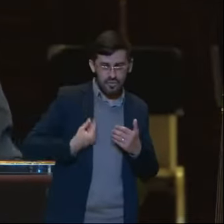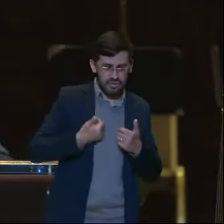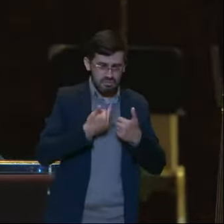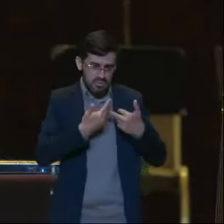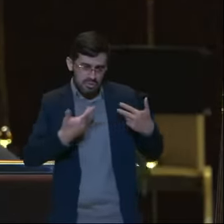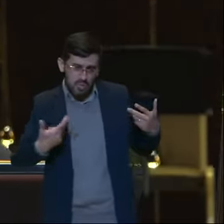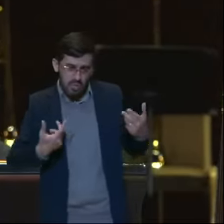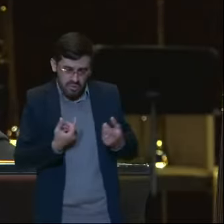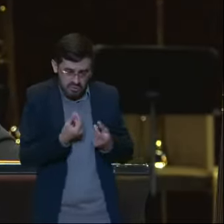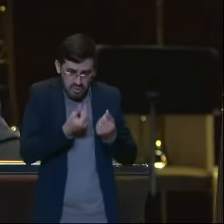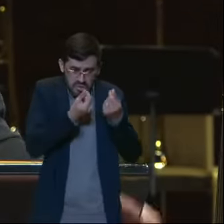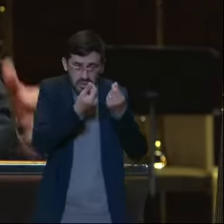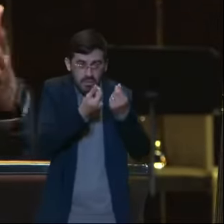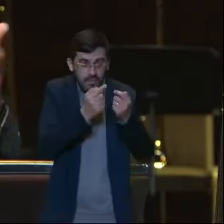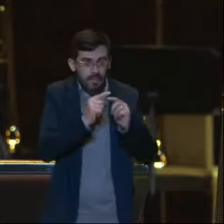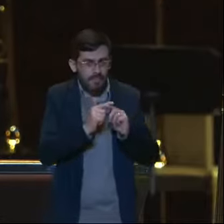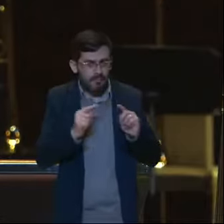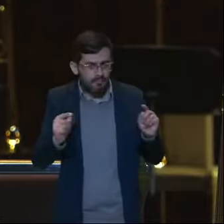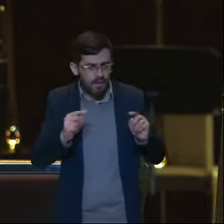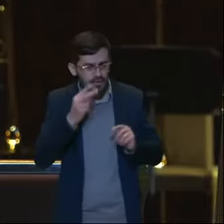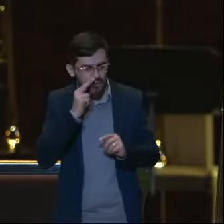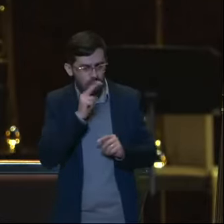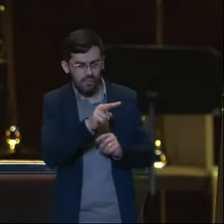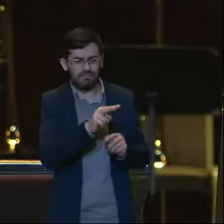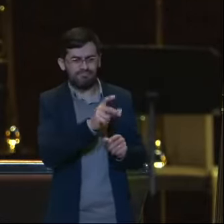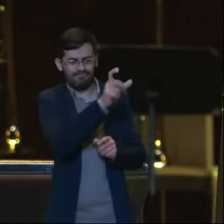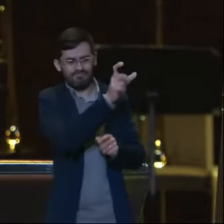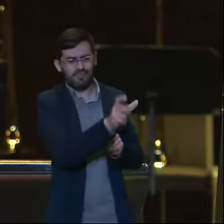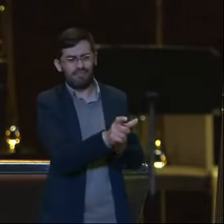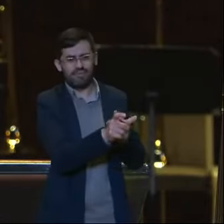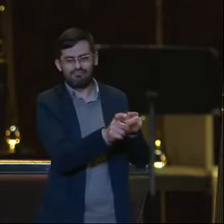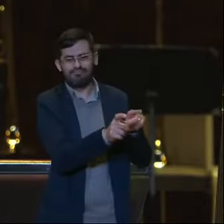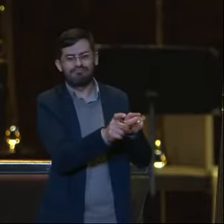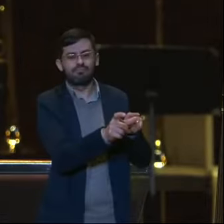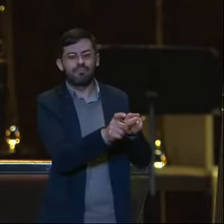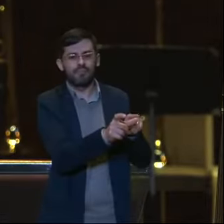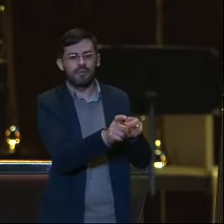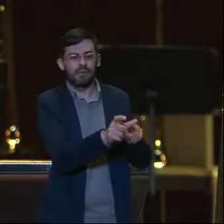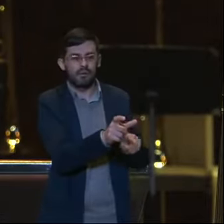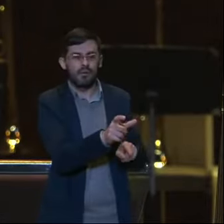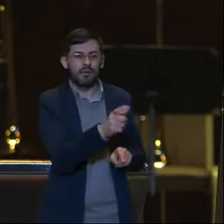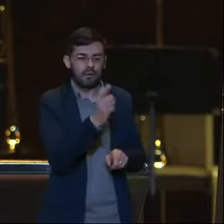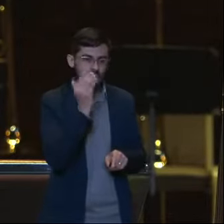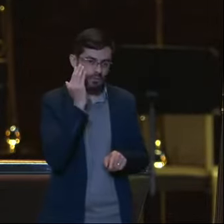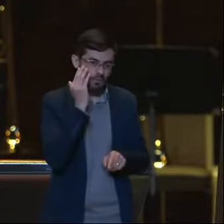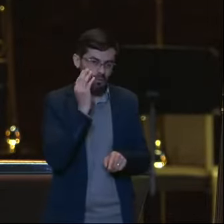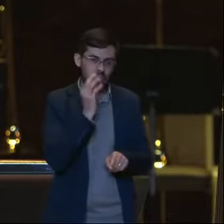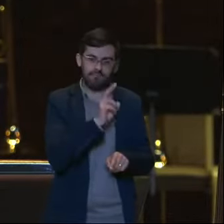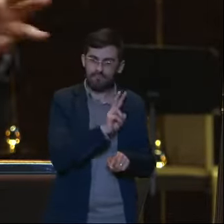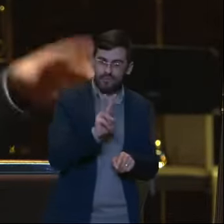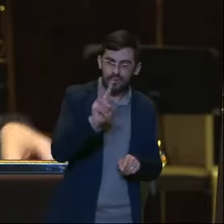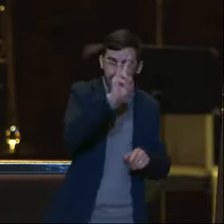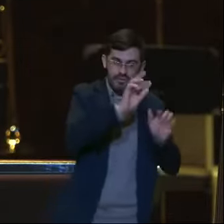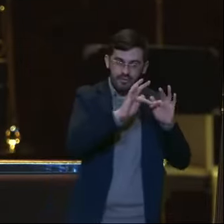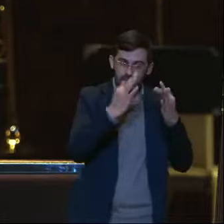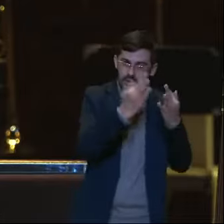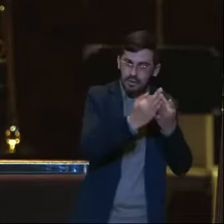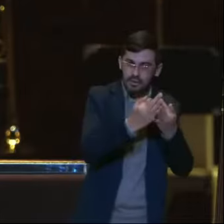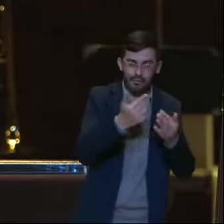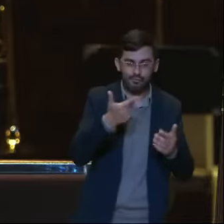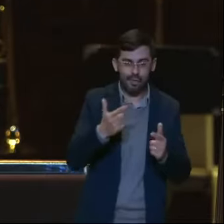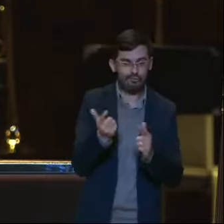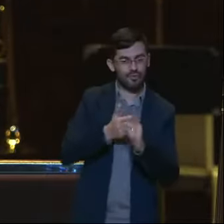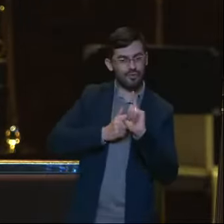de recursos, mas eu olho para a vida dele e ele valoriza a família, ele não está